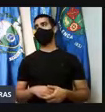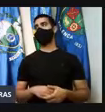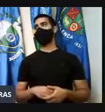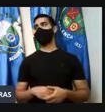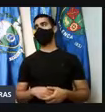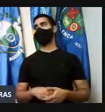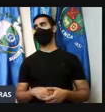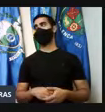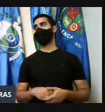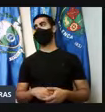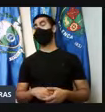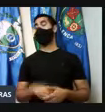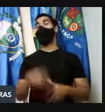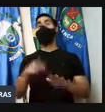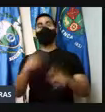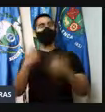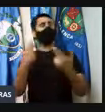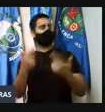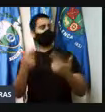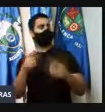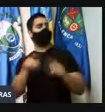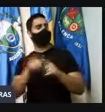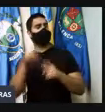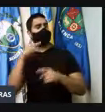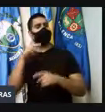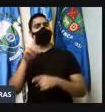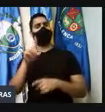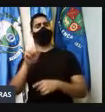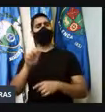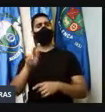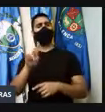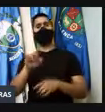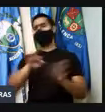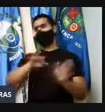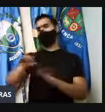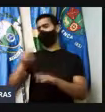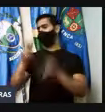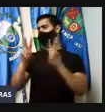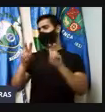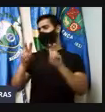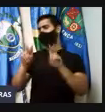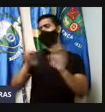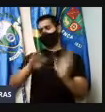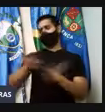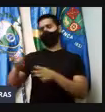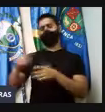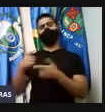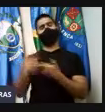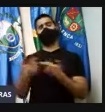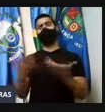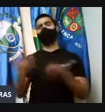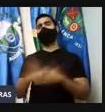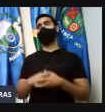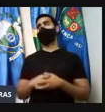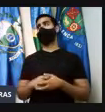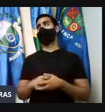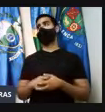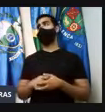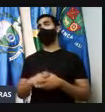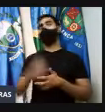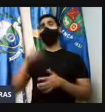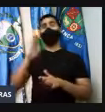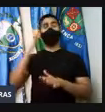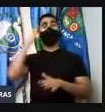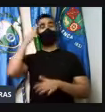falou, o vereador David falou, vamos retirar isso de pauta, lembrando aí, vamos retirar de pauta, porque havia um entendimento com